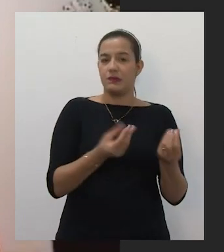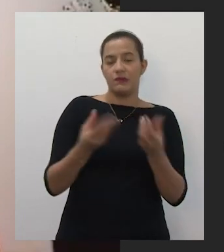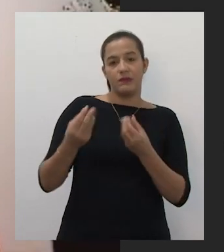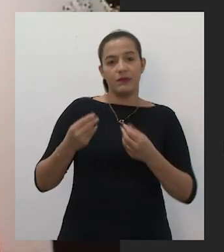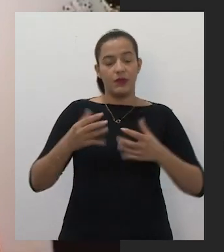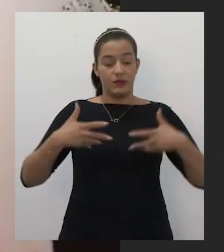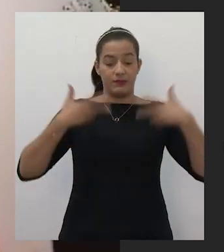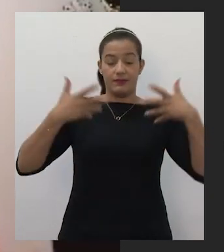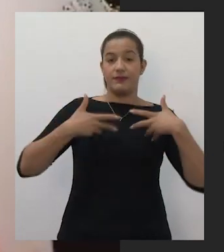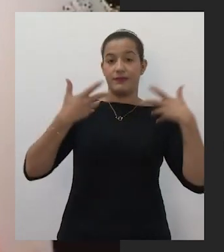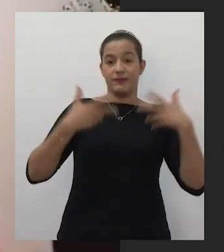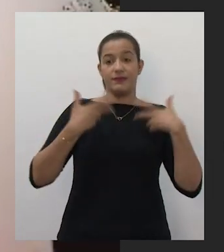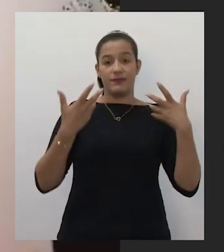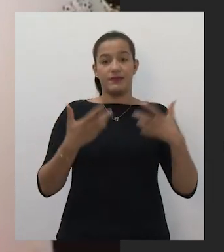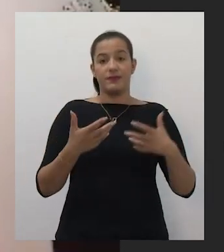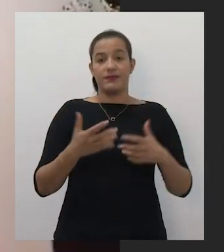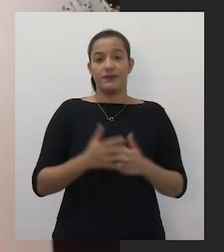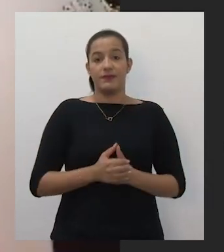um pessoal